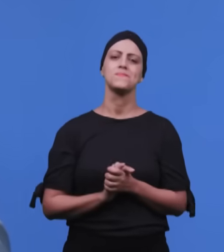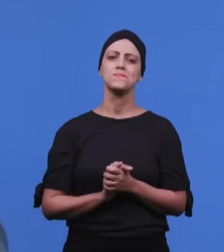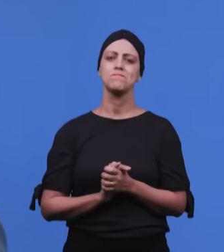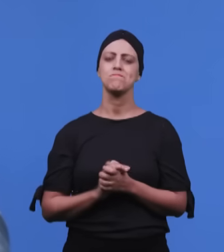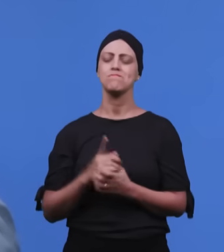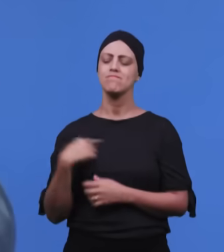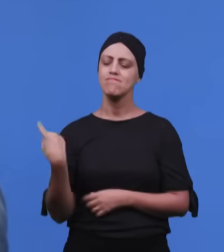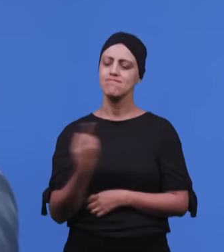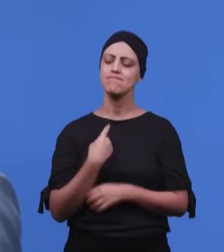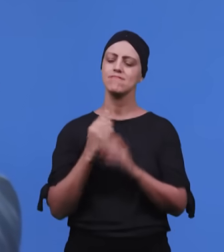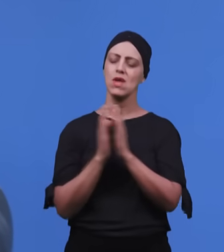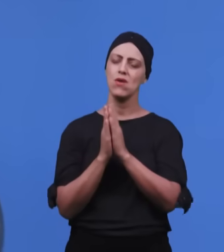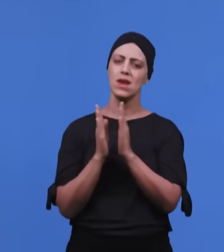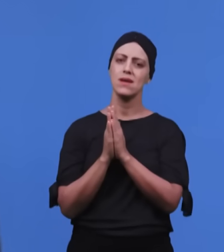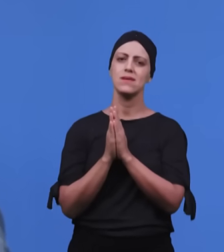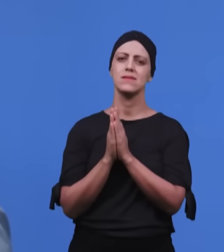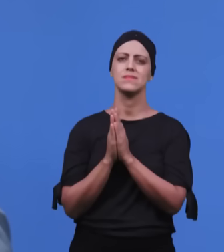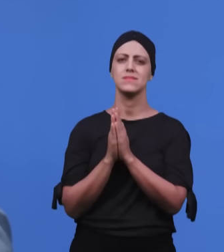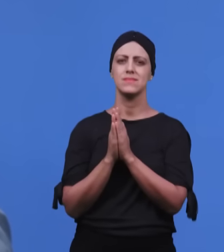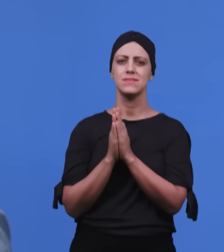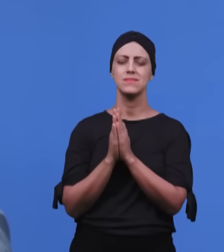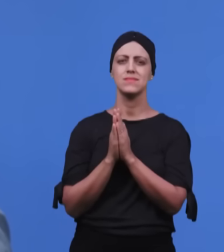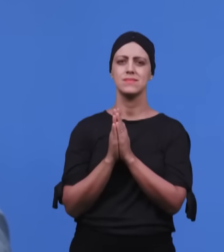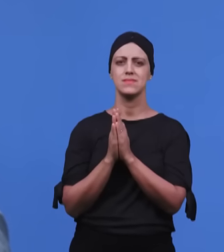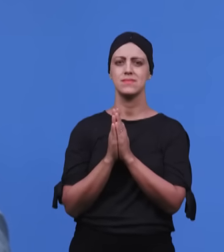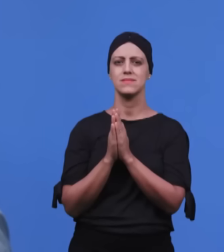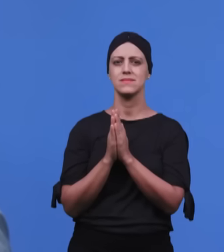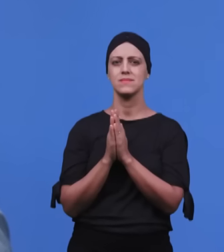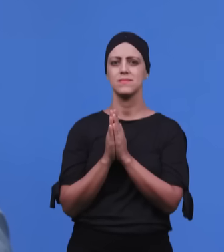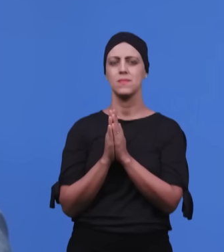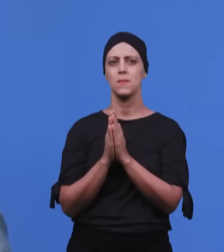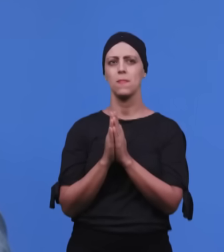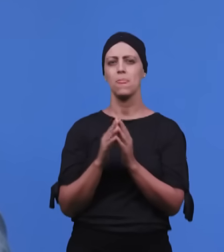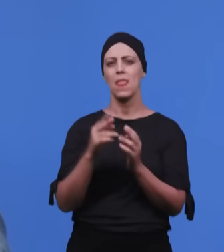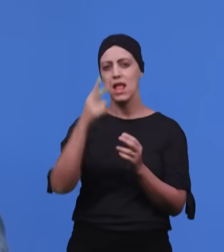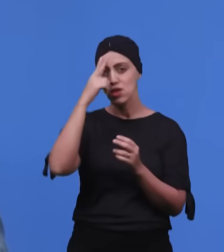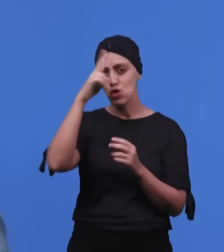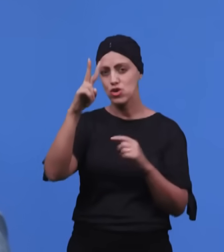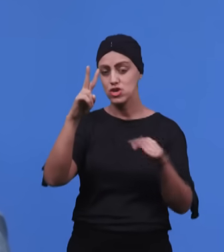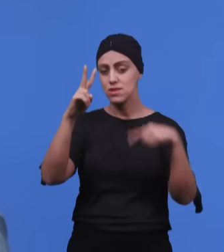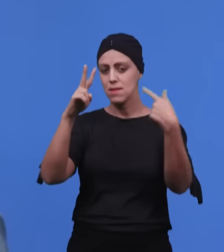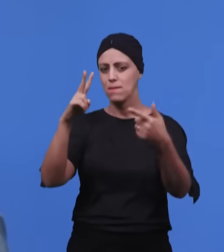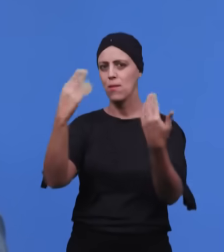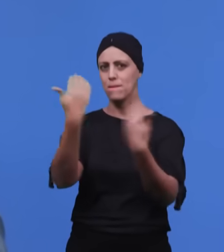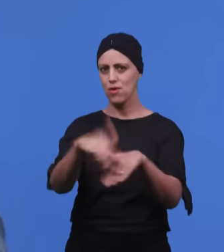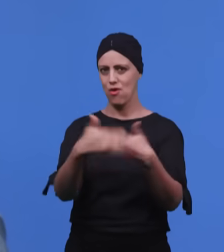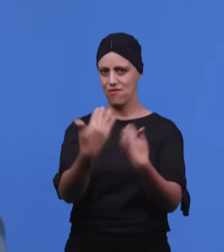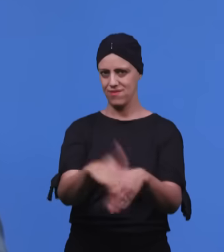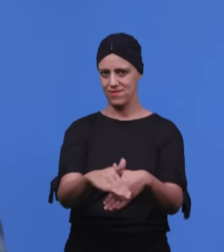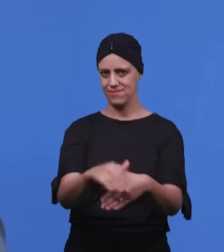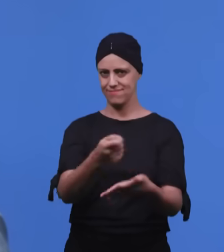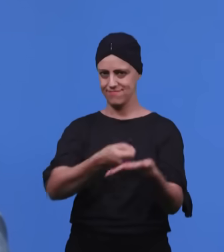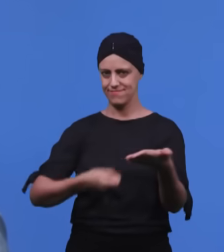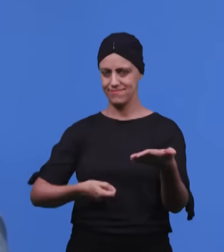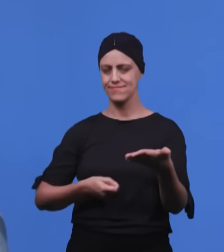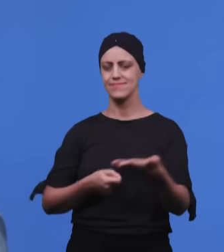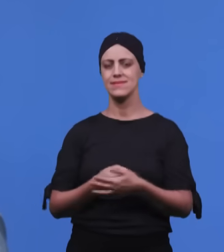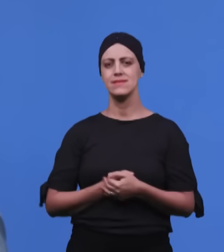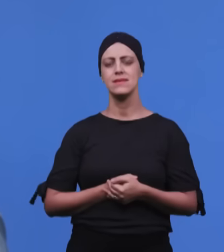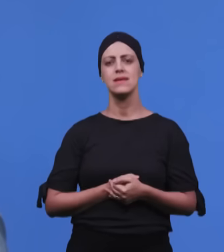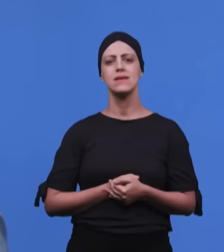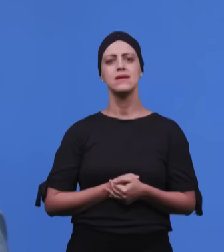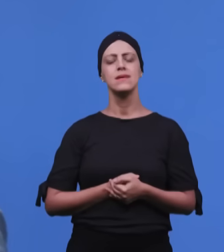ali Oramos ali e a prova dois dias depois aí